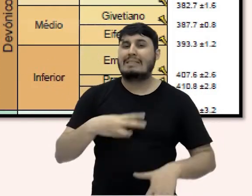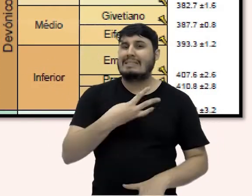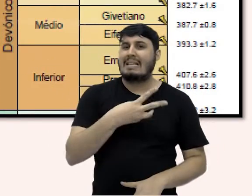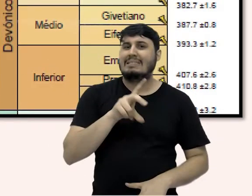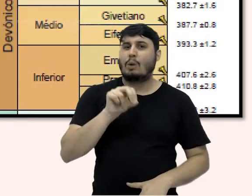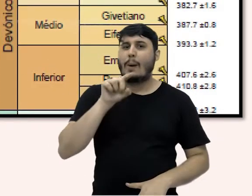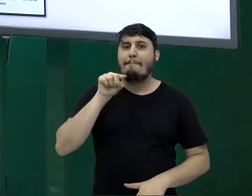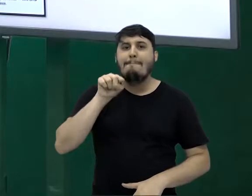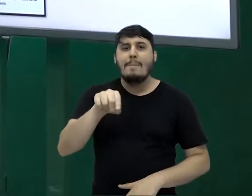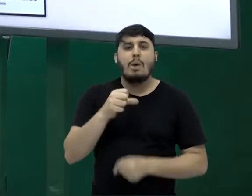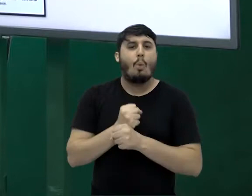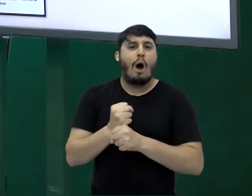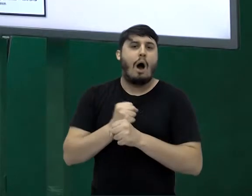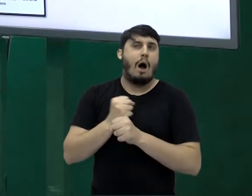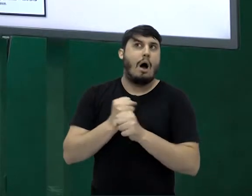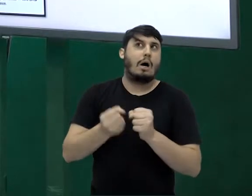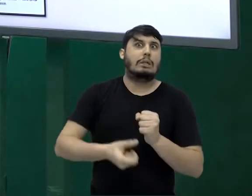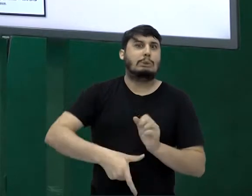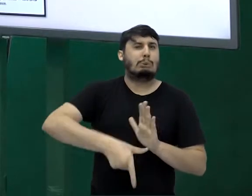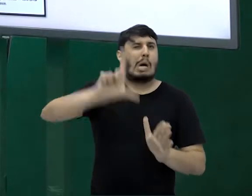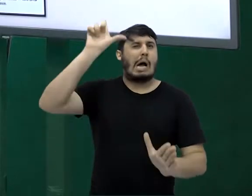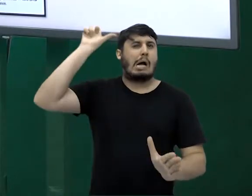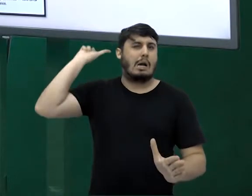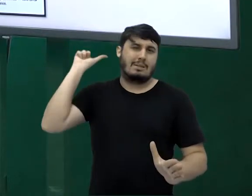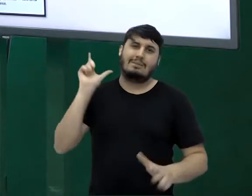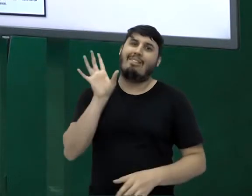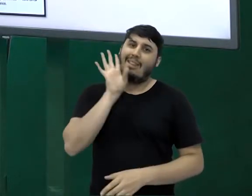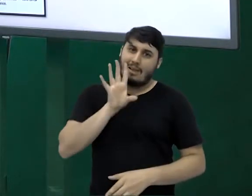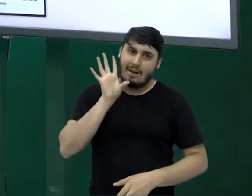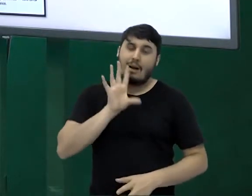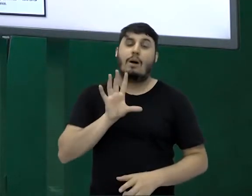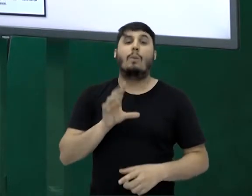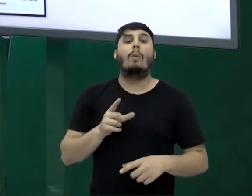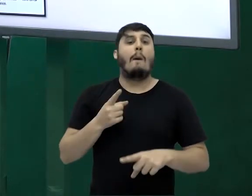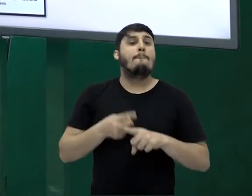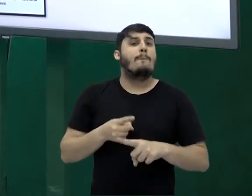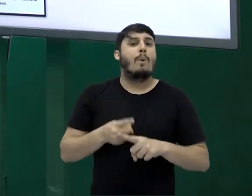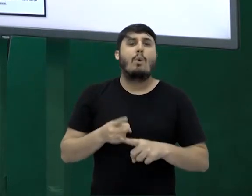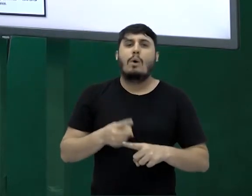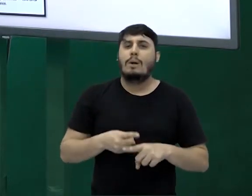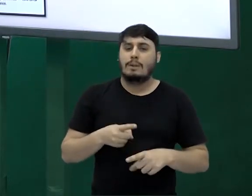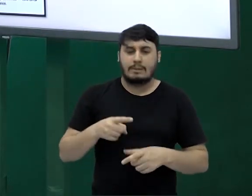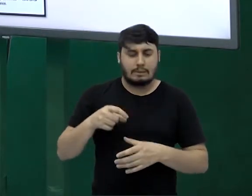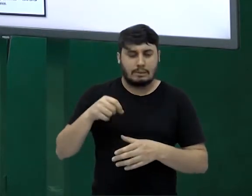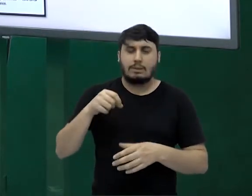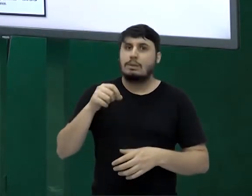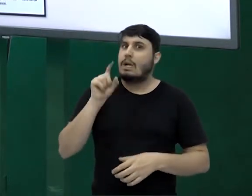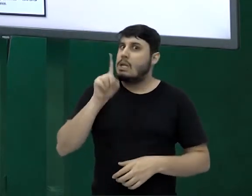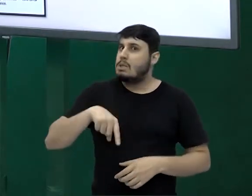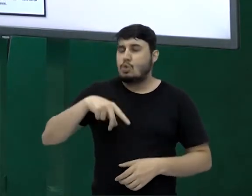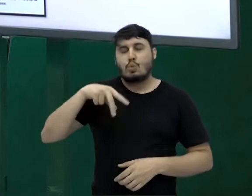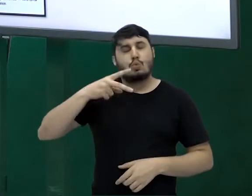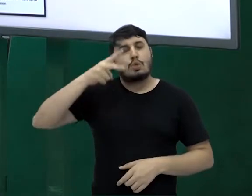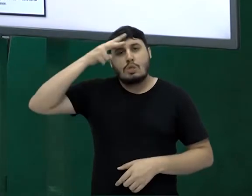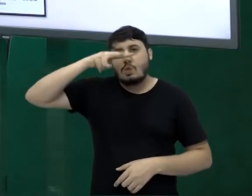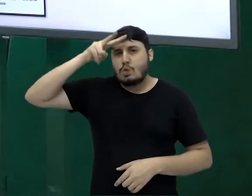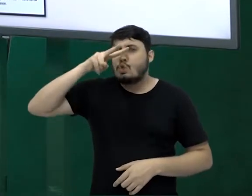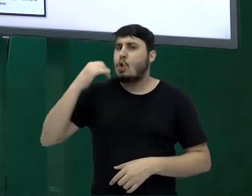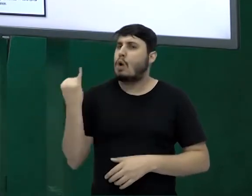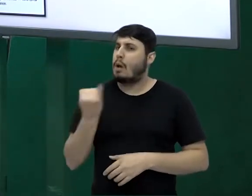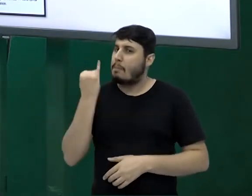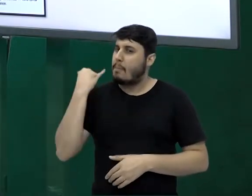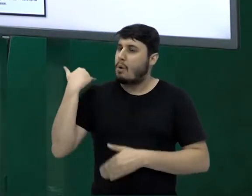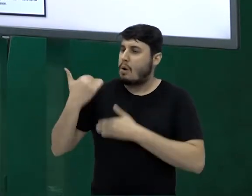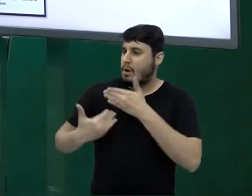anos atrás, tá? É muito legal isso, porque é uma estrutura extremamente importante. Você entende, de lá para cá, meu